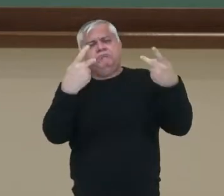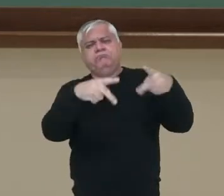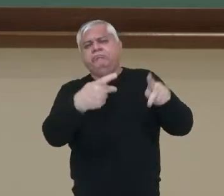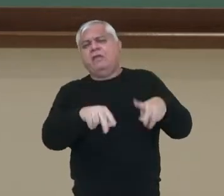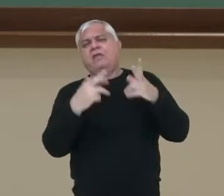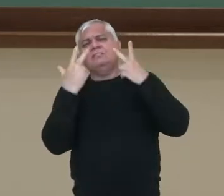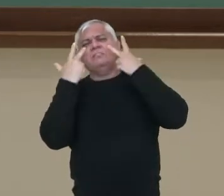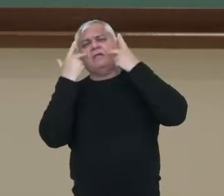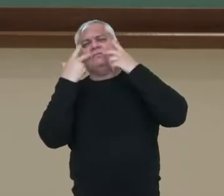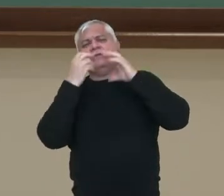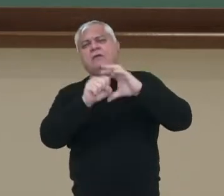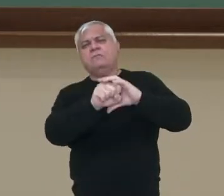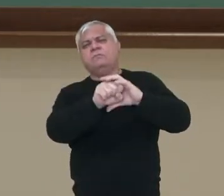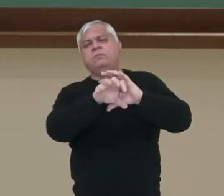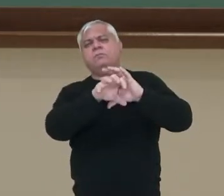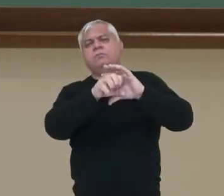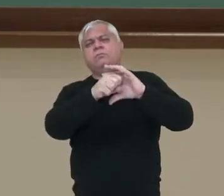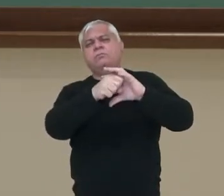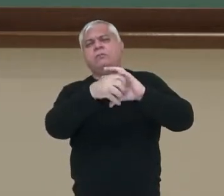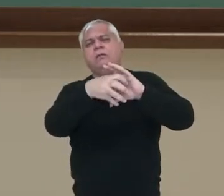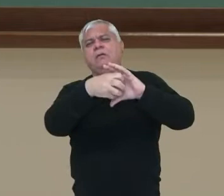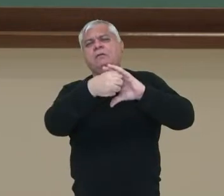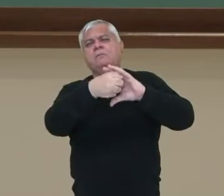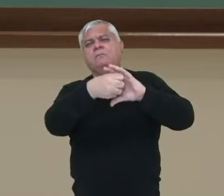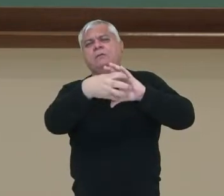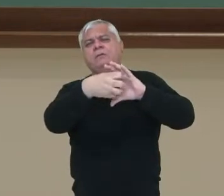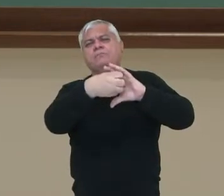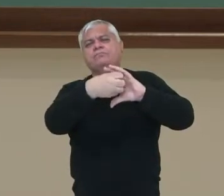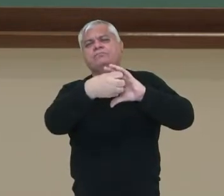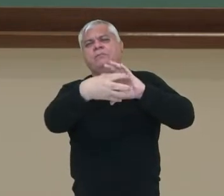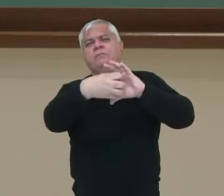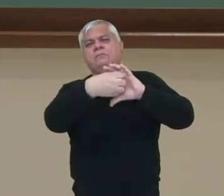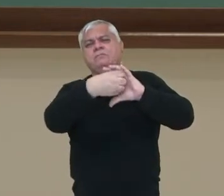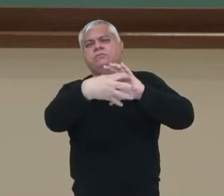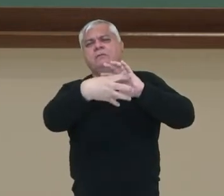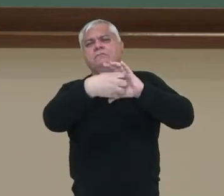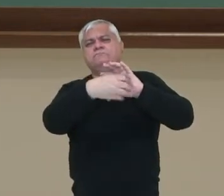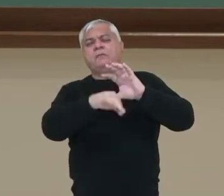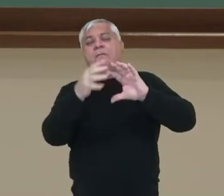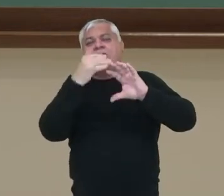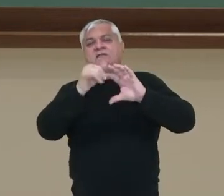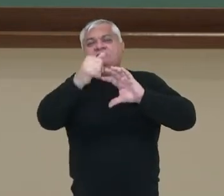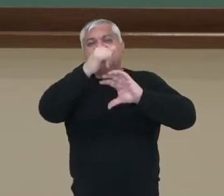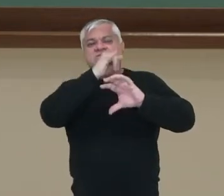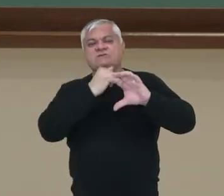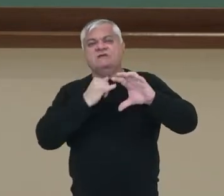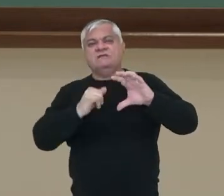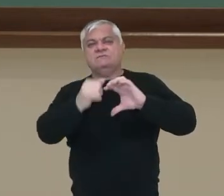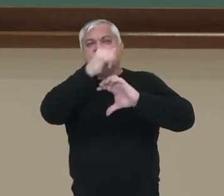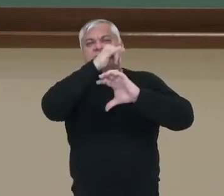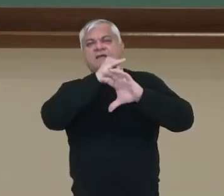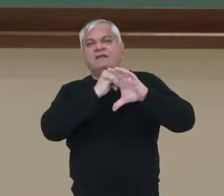seriam como se fossem alguns choquezinhos, né? Uma eletricidade que estaria passando ali no